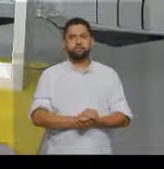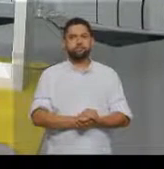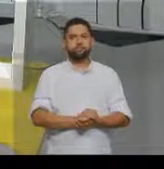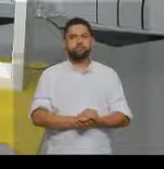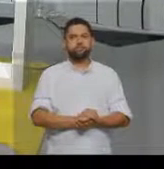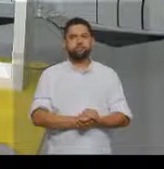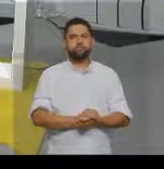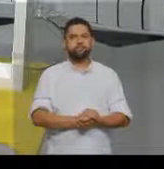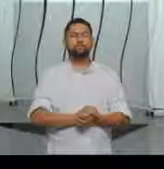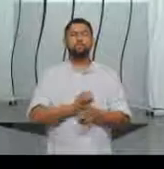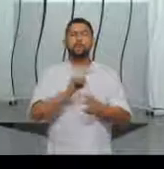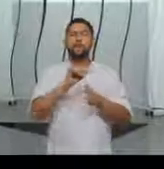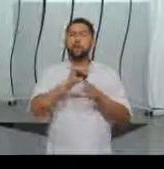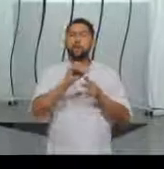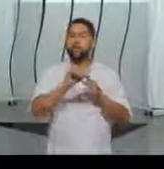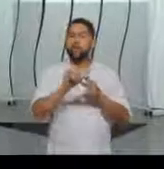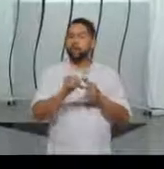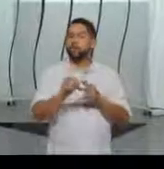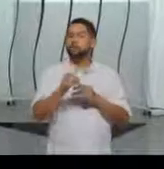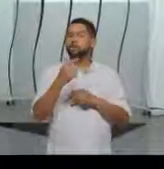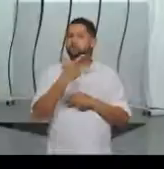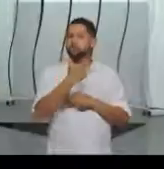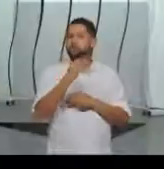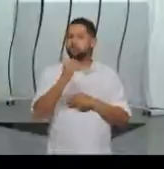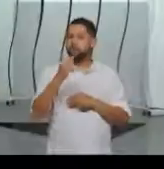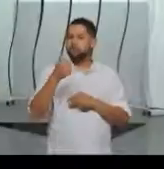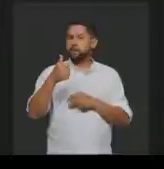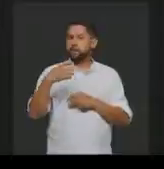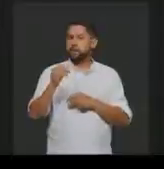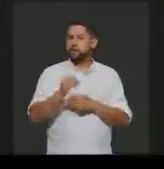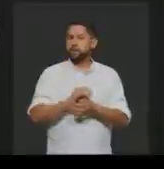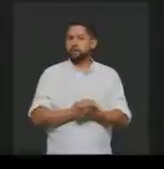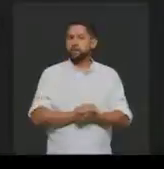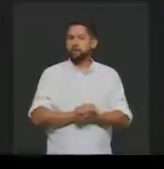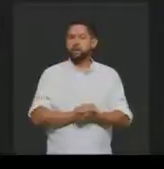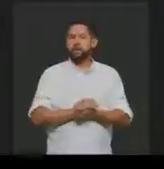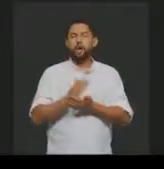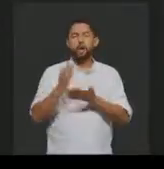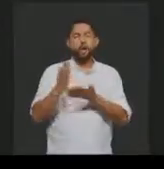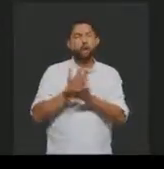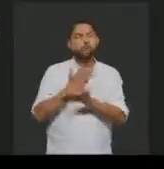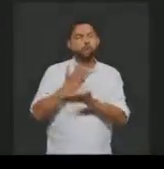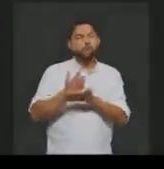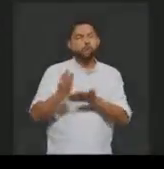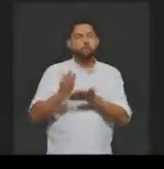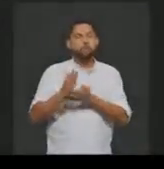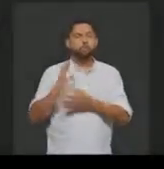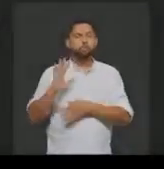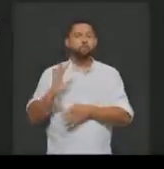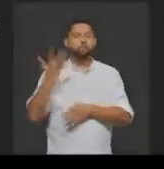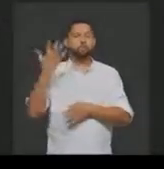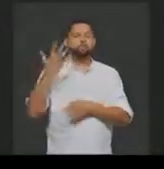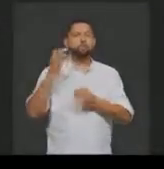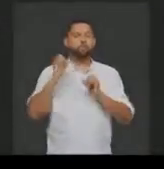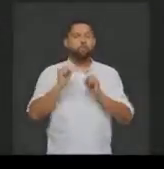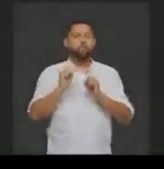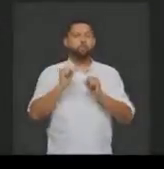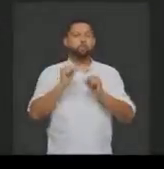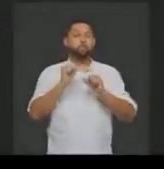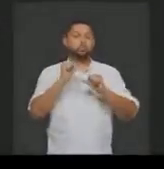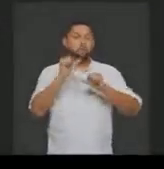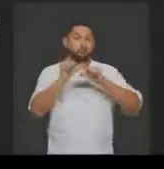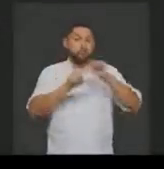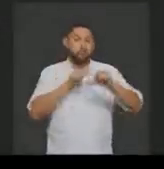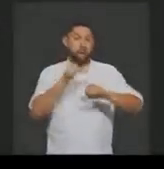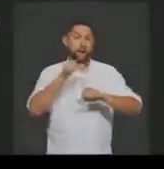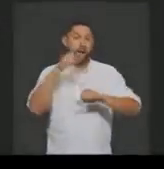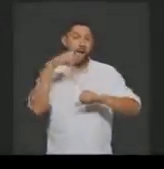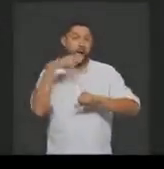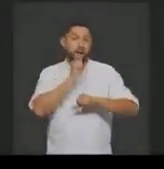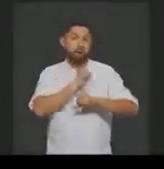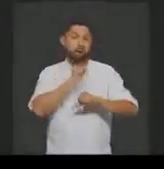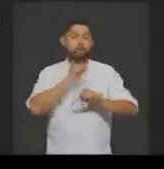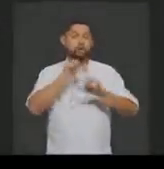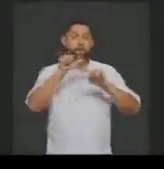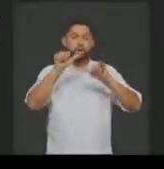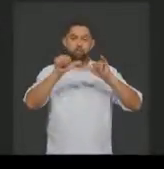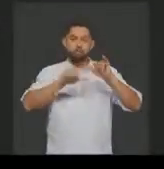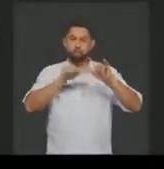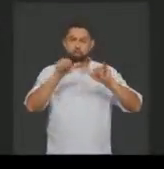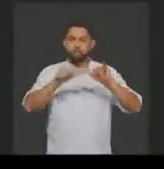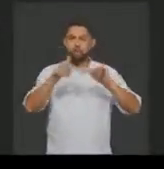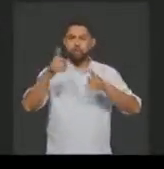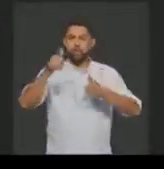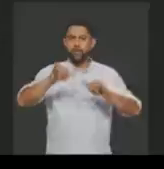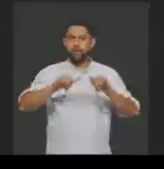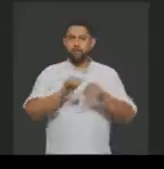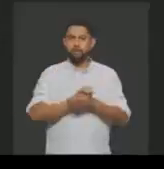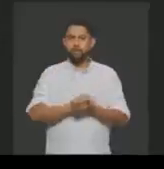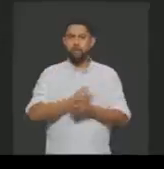Então, Enem 2010. Alguns fatores podem alterar a rapidez das reações químicas. A seguir, destacam-se